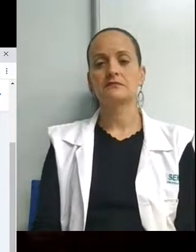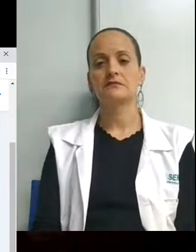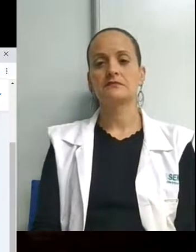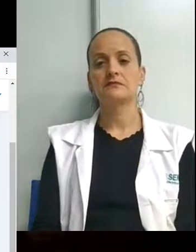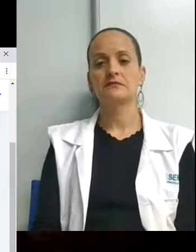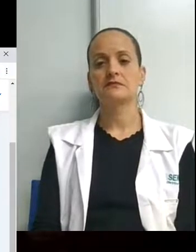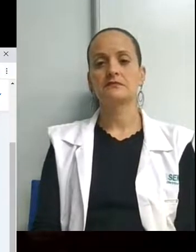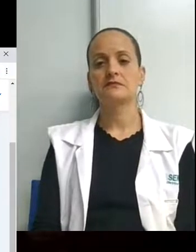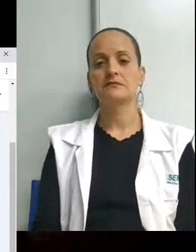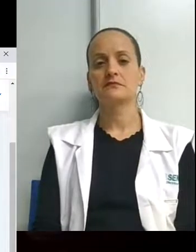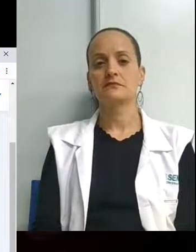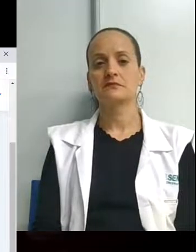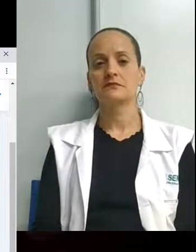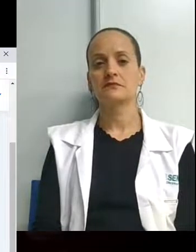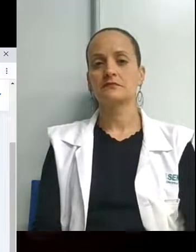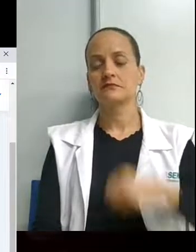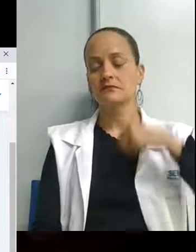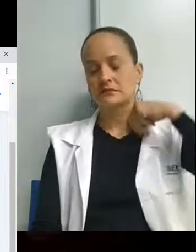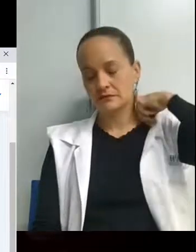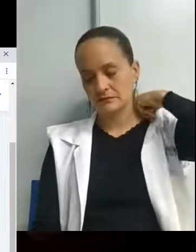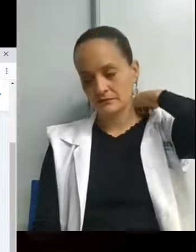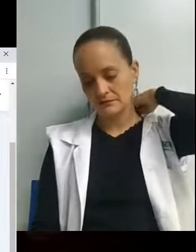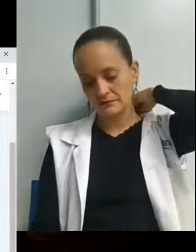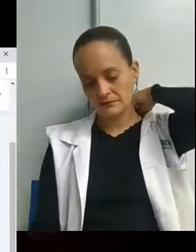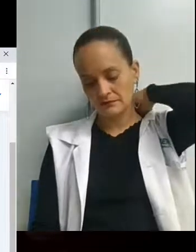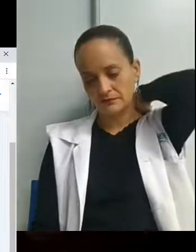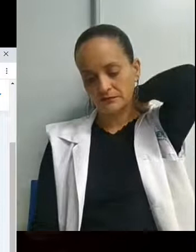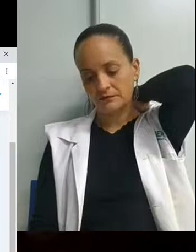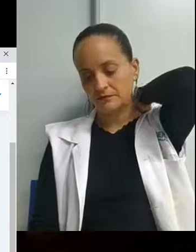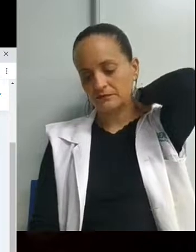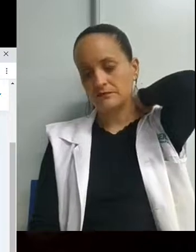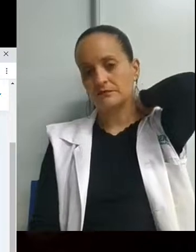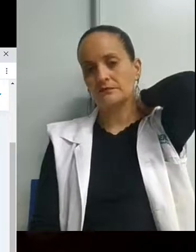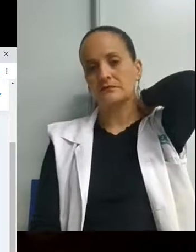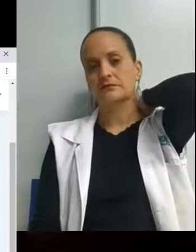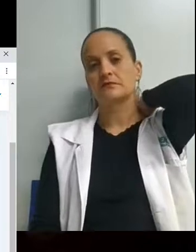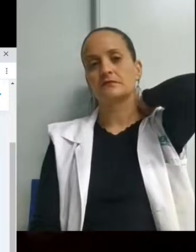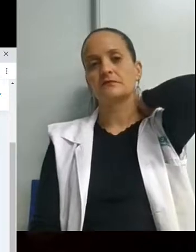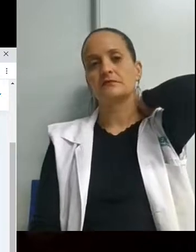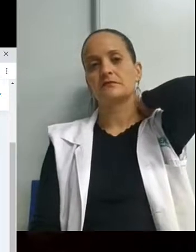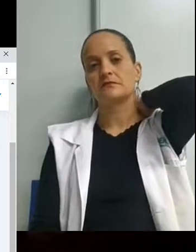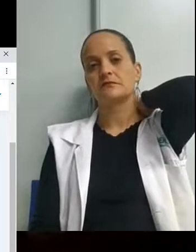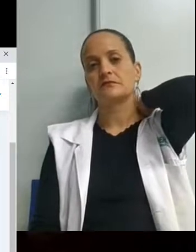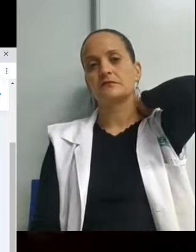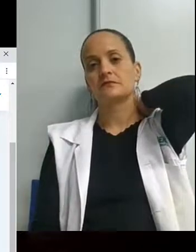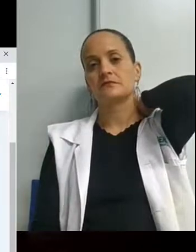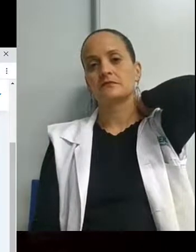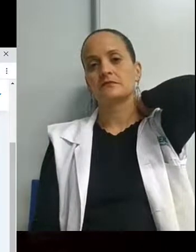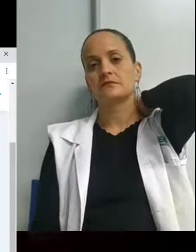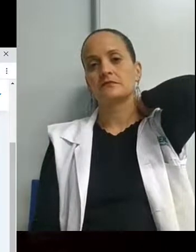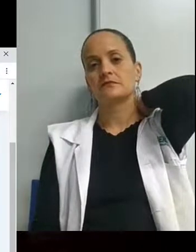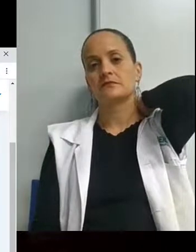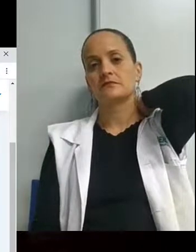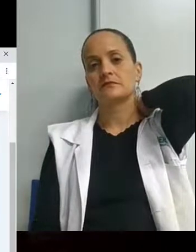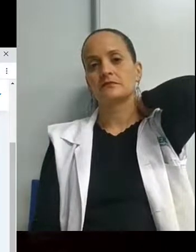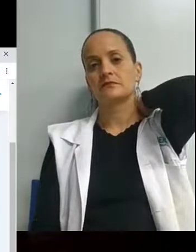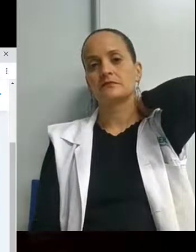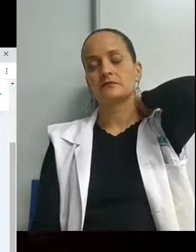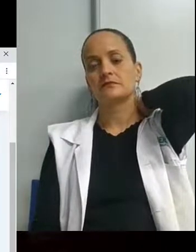Só um instante. Lei de Ohm, eu acho que está aqui mais para cima. Aqui, achei.